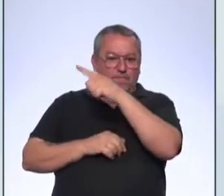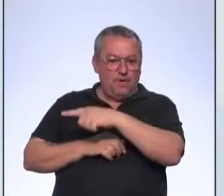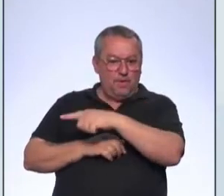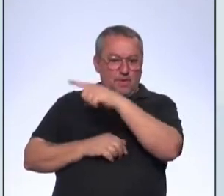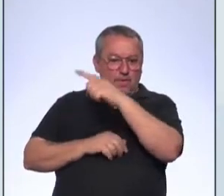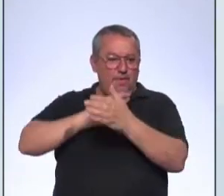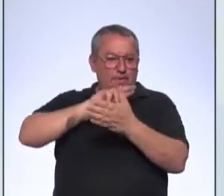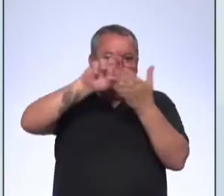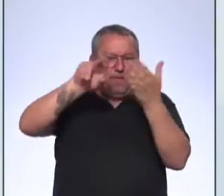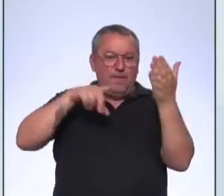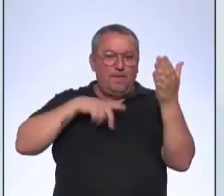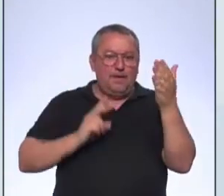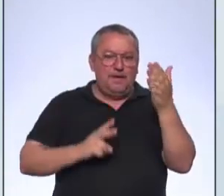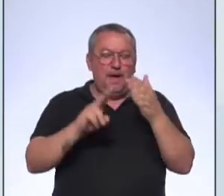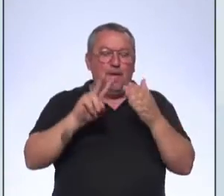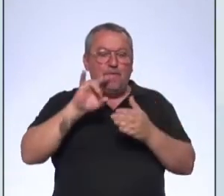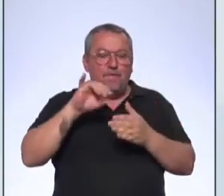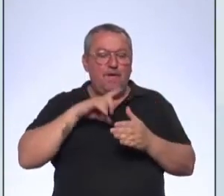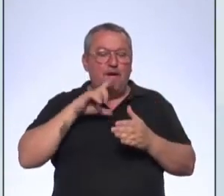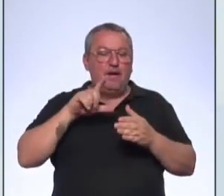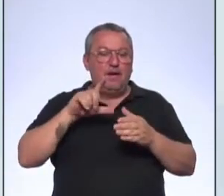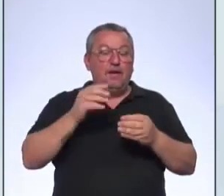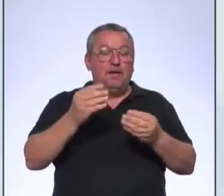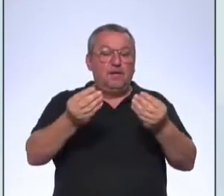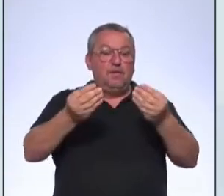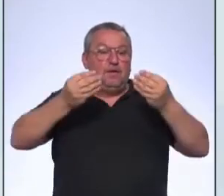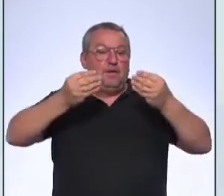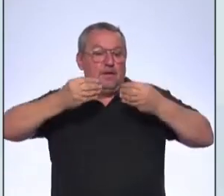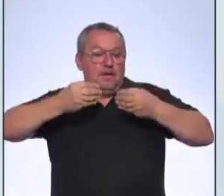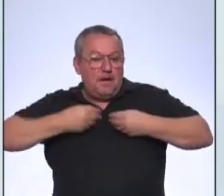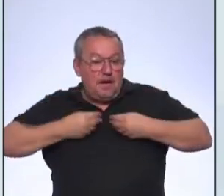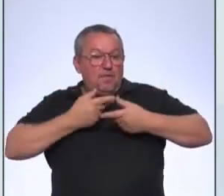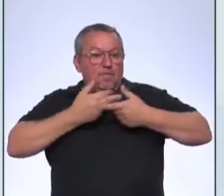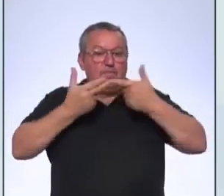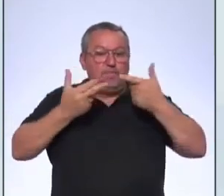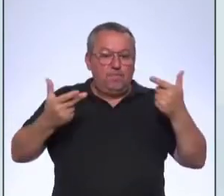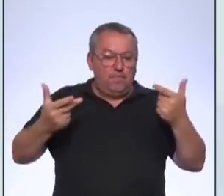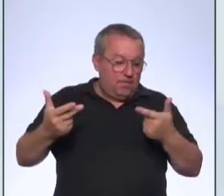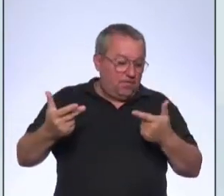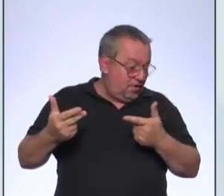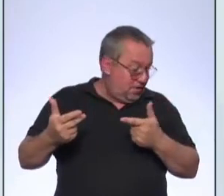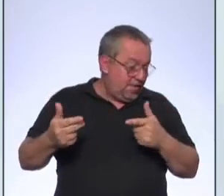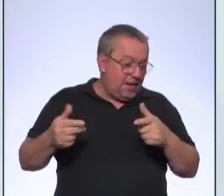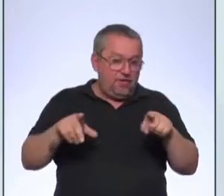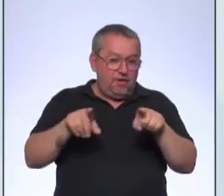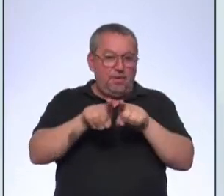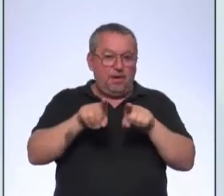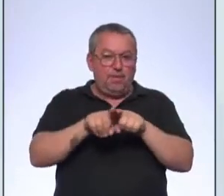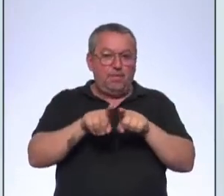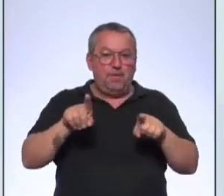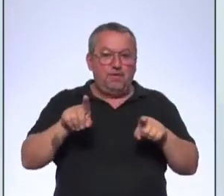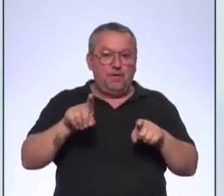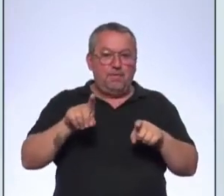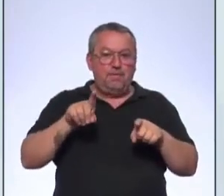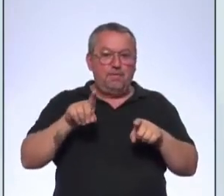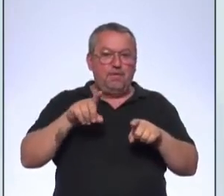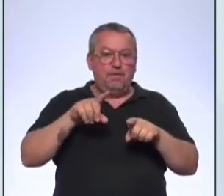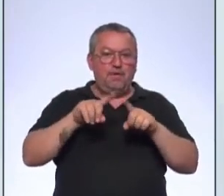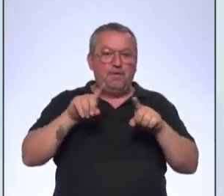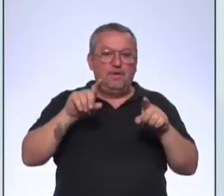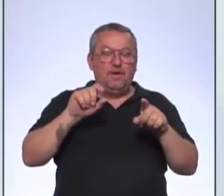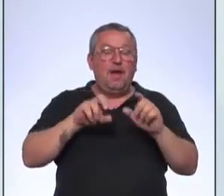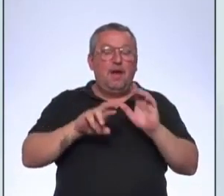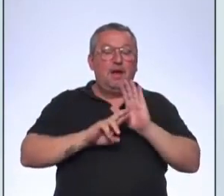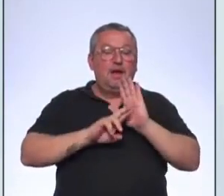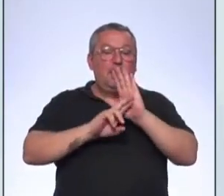elas sempre irão nos transmitir algo. E esse algo é